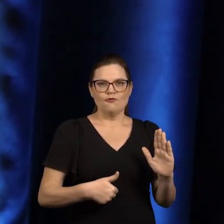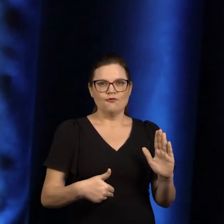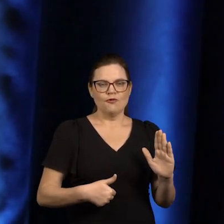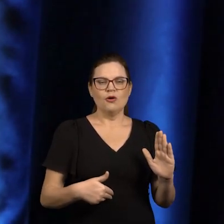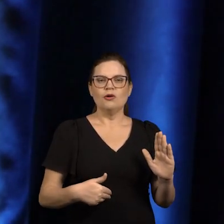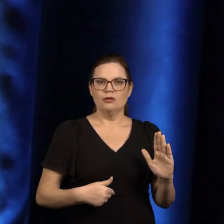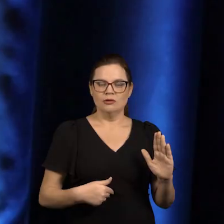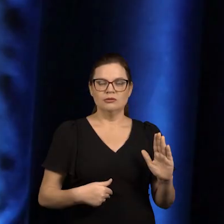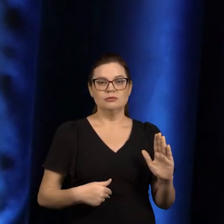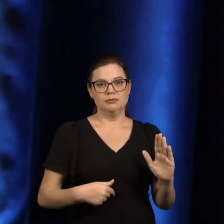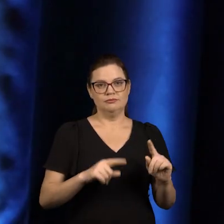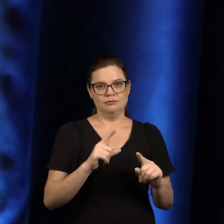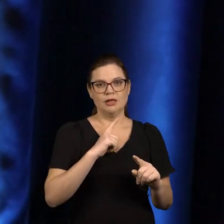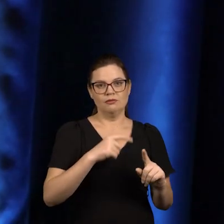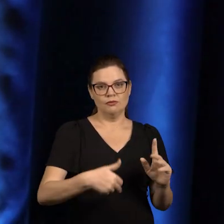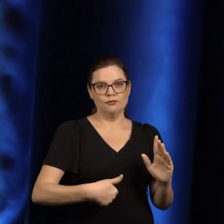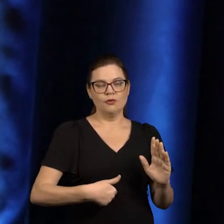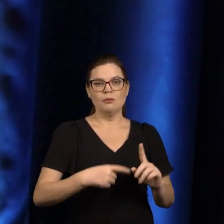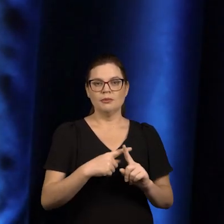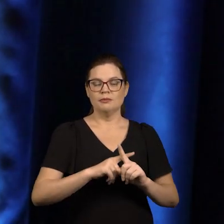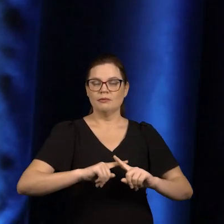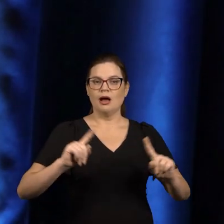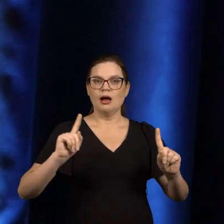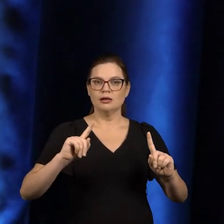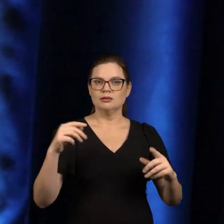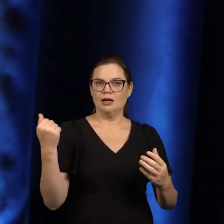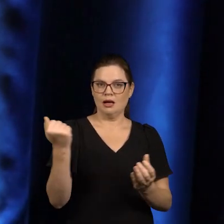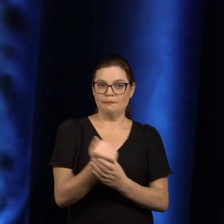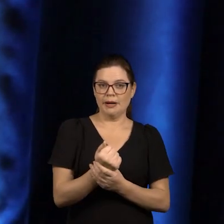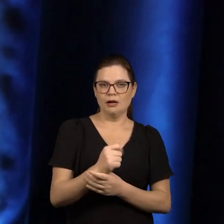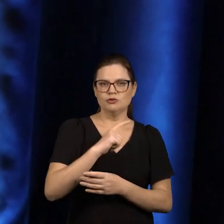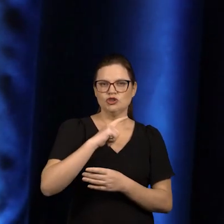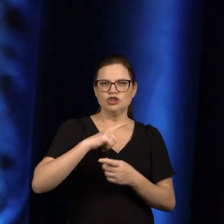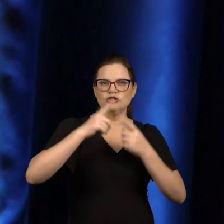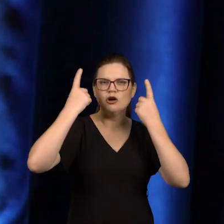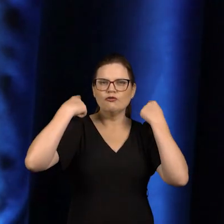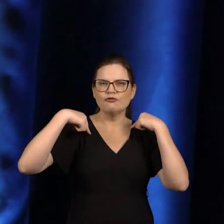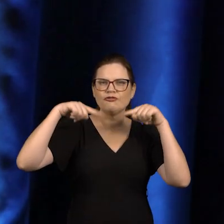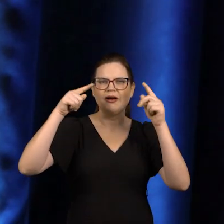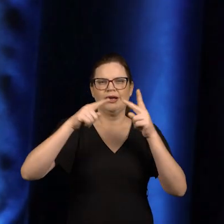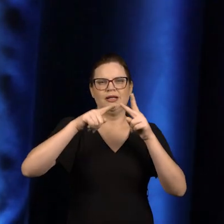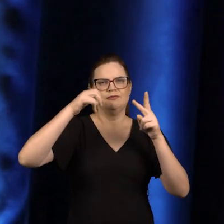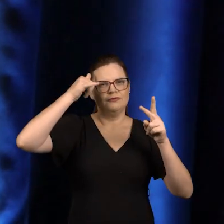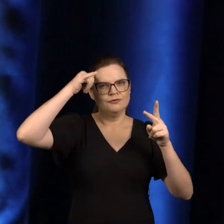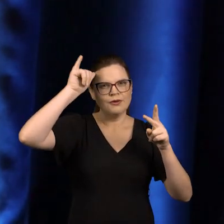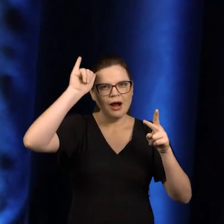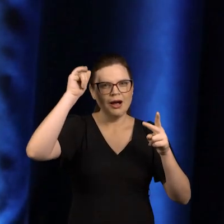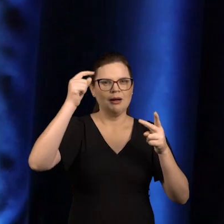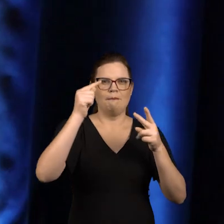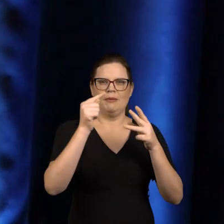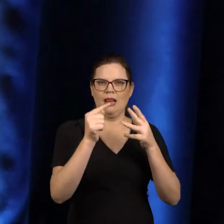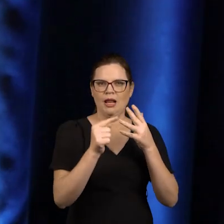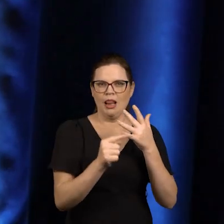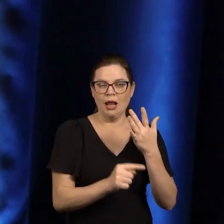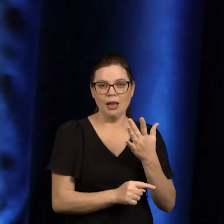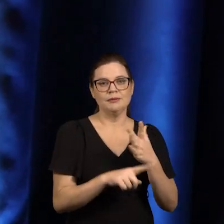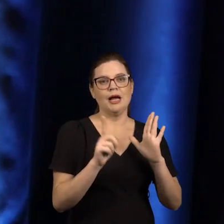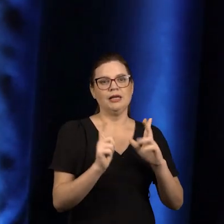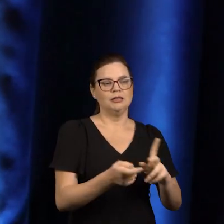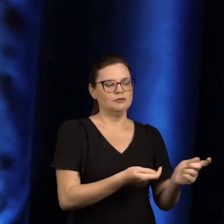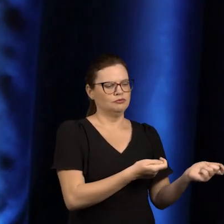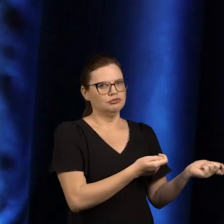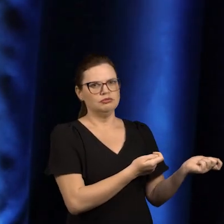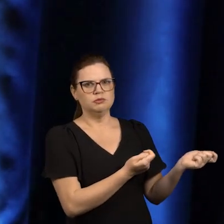e como Abraão tinha muitos rebanhos, ele desce para o Egito em busca de